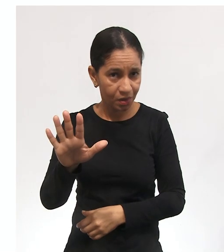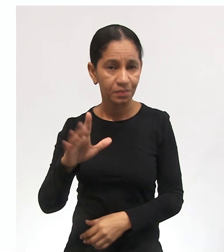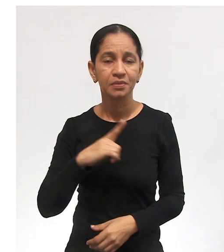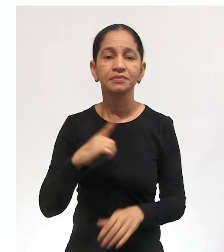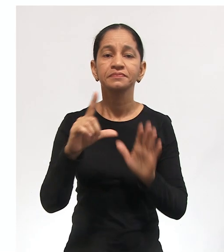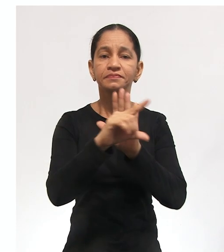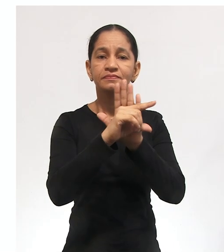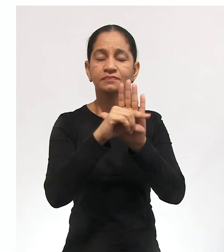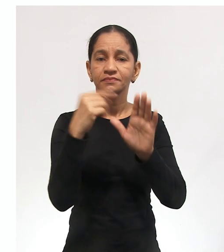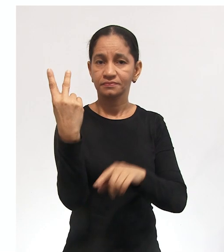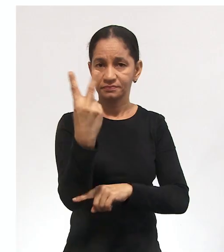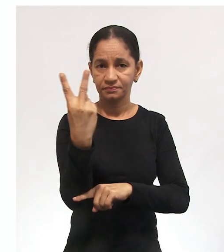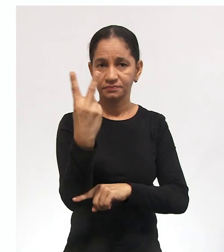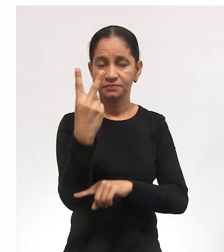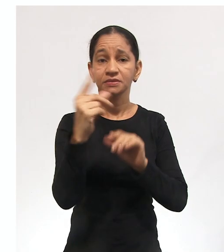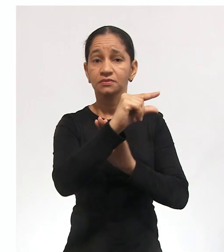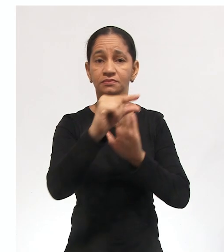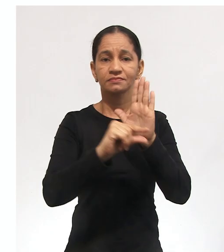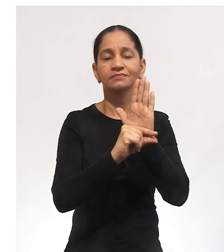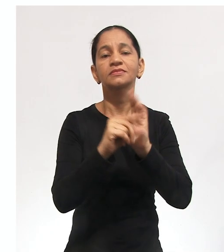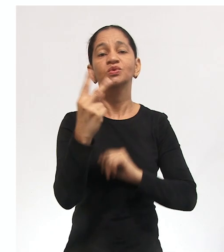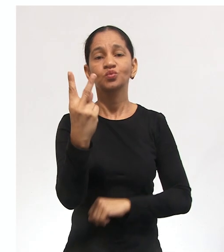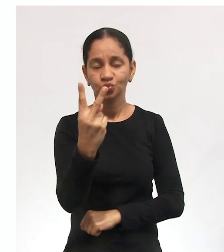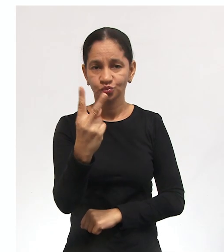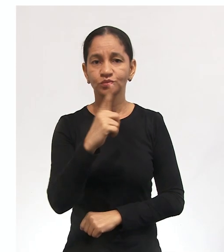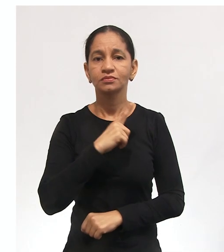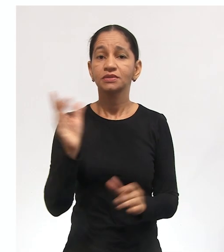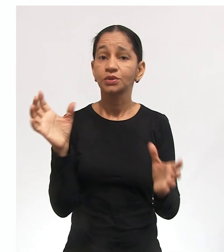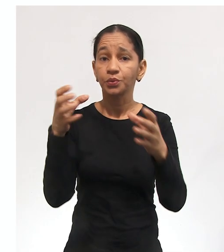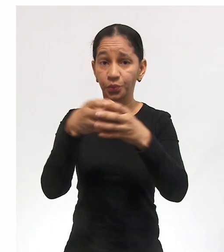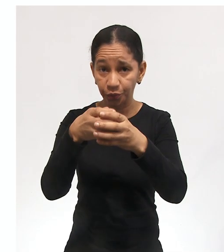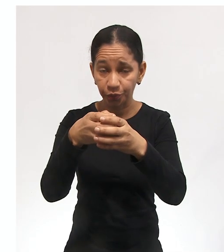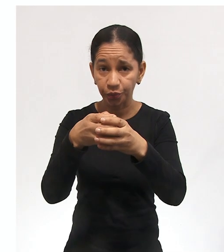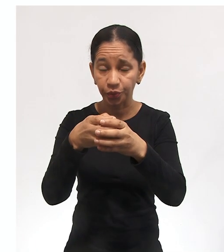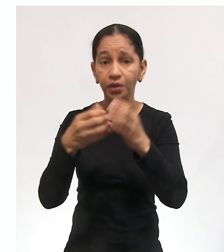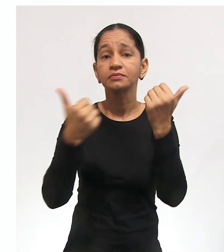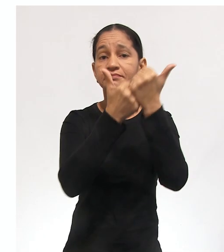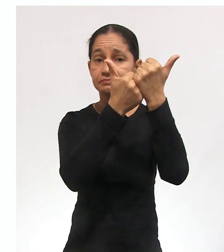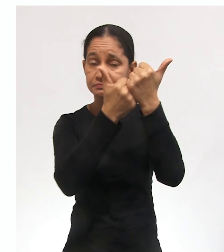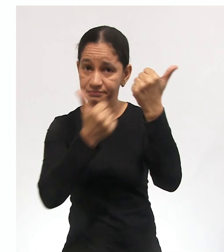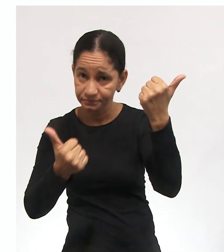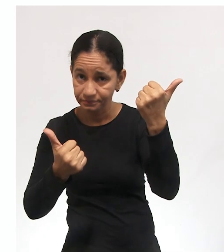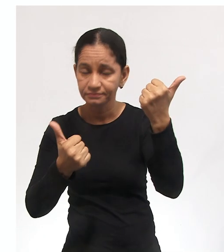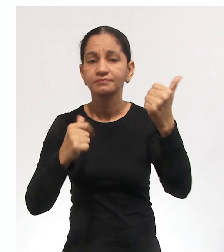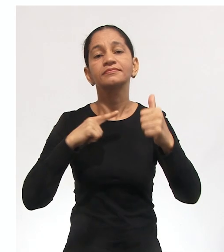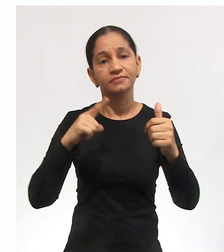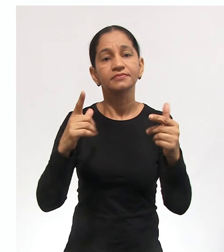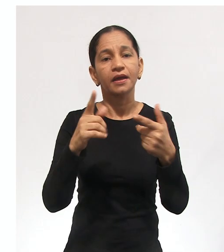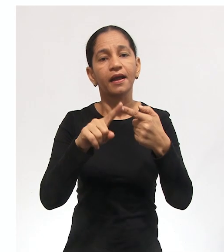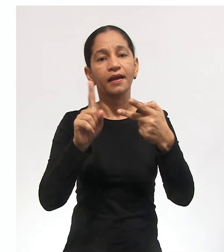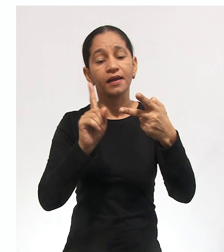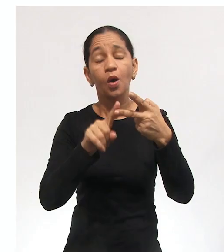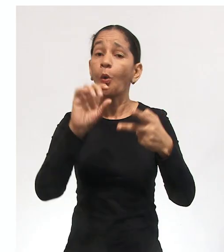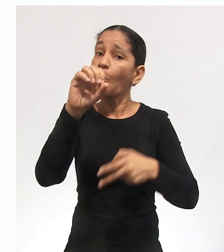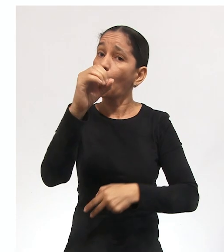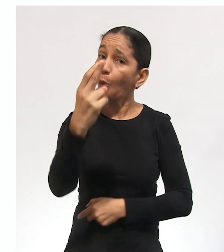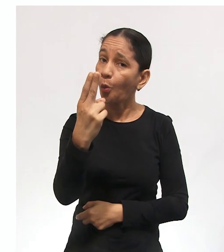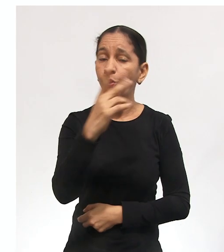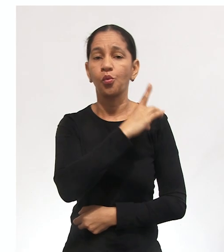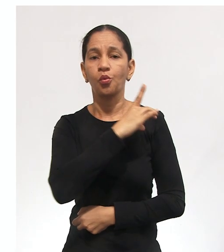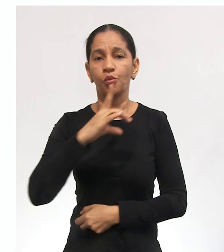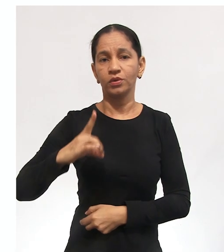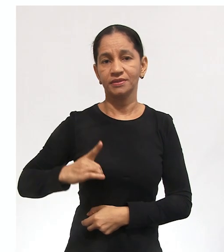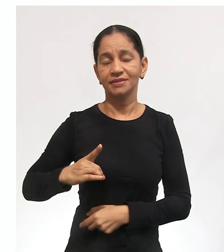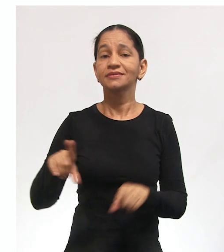No artigo 2º, parágrafo 2º, a gente vai ter o grupo por subordinação ou